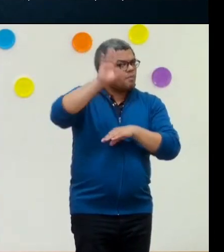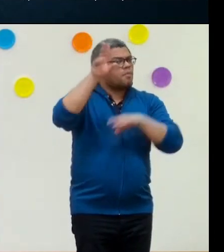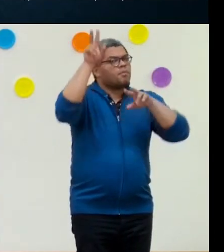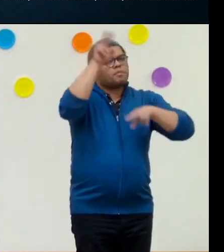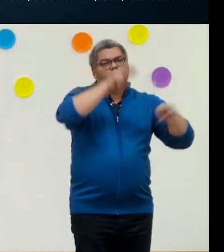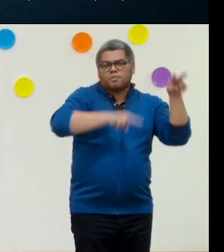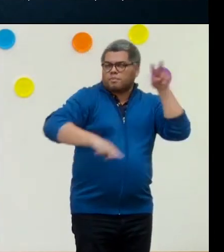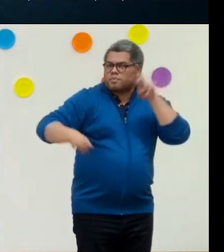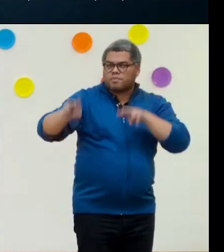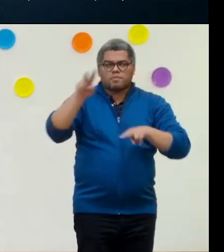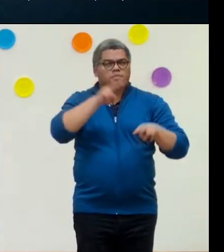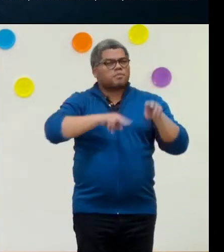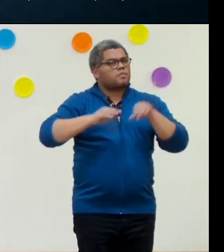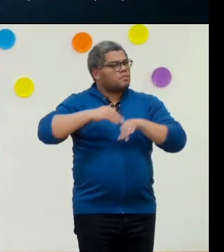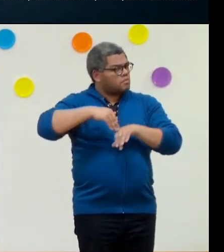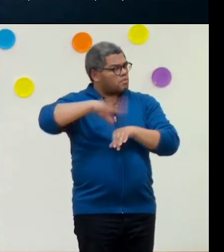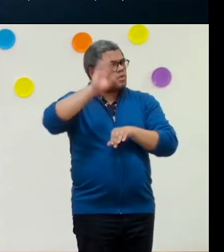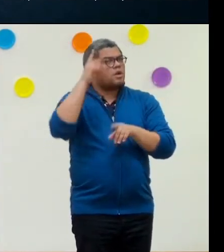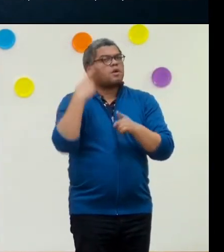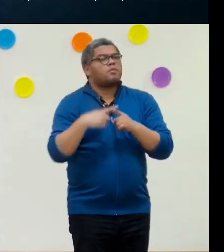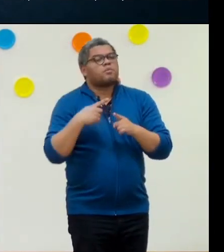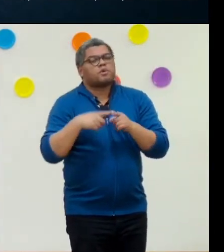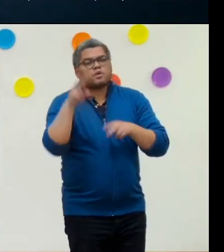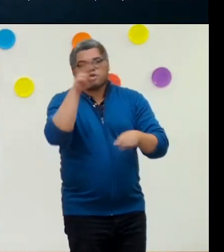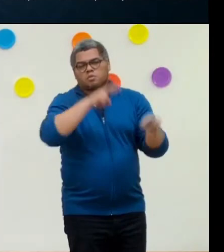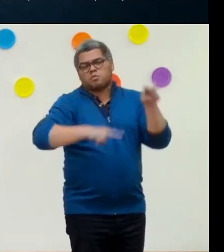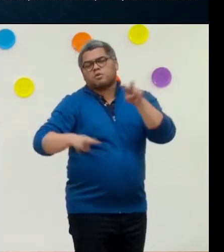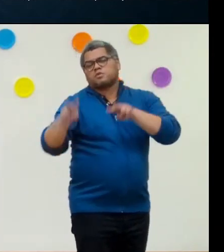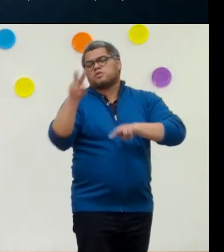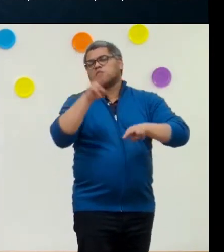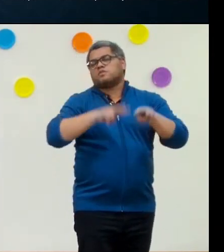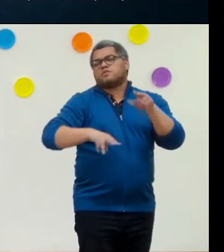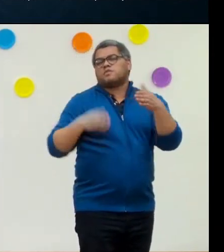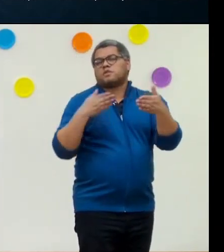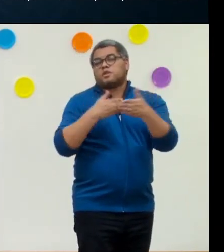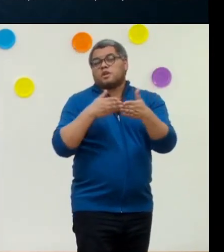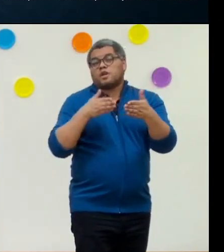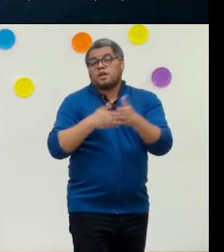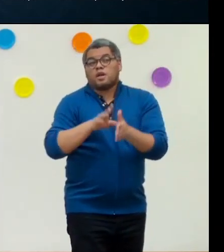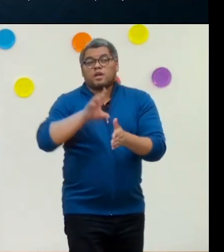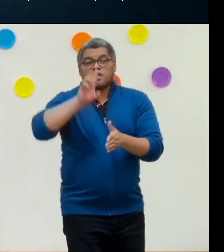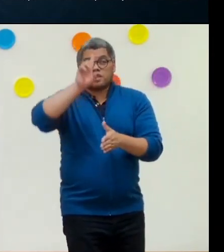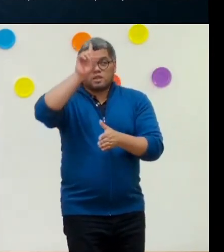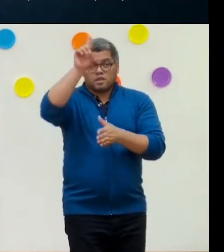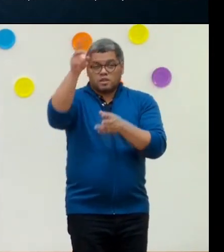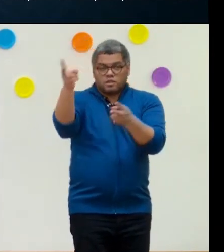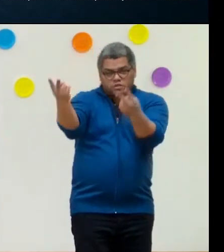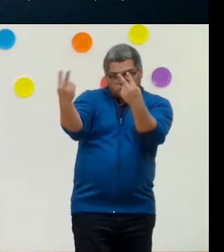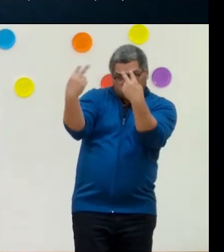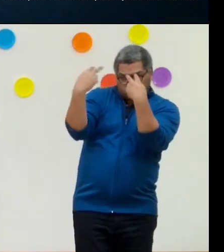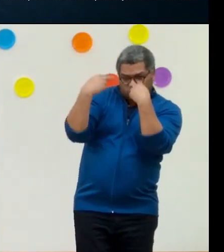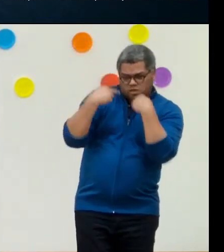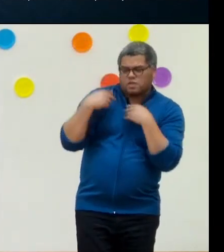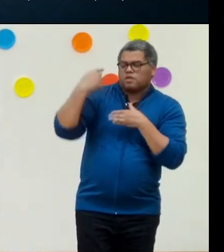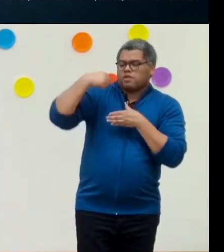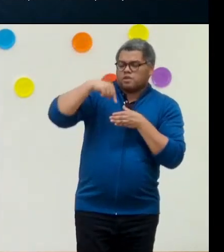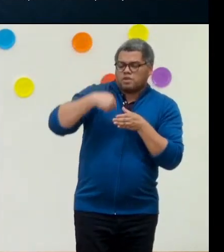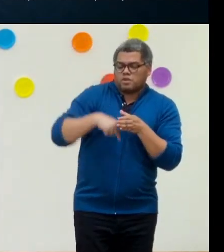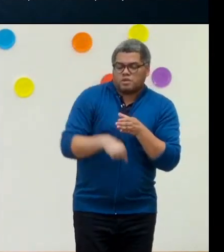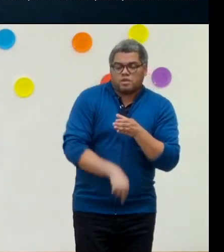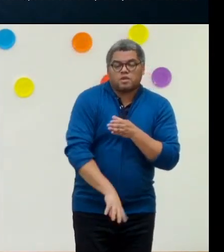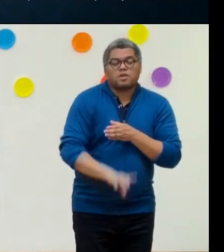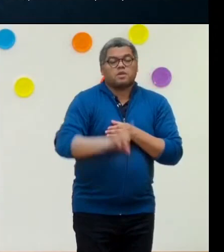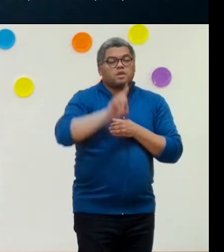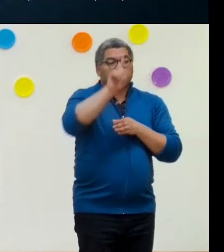ver. Porque o que a gente pode ver é limitado. Deus pode ver muito mais do que o homem. E Ele chama você para ser